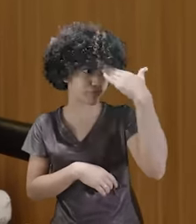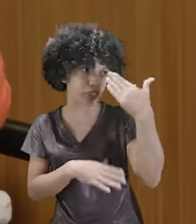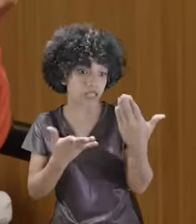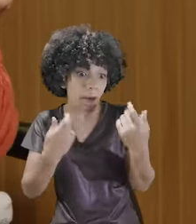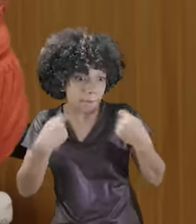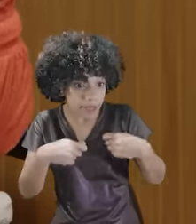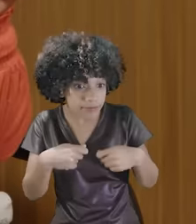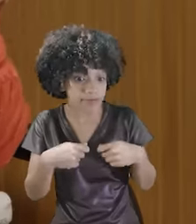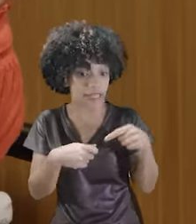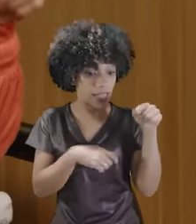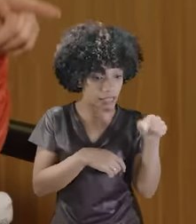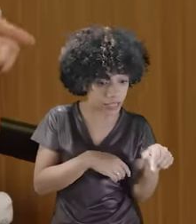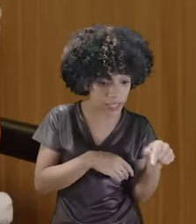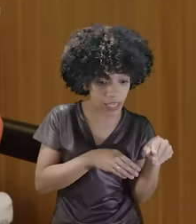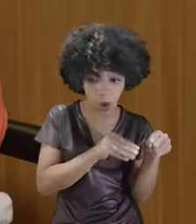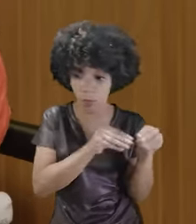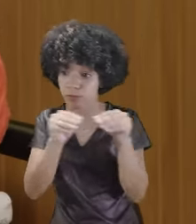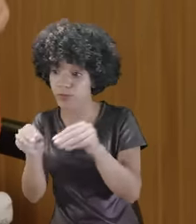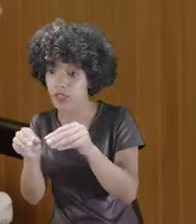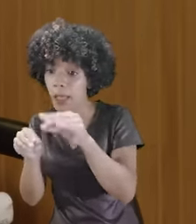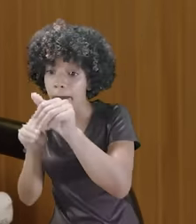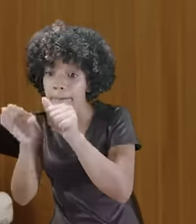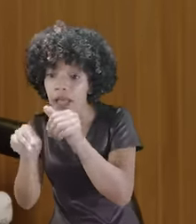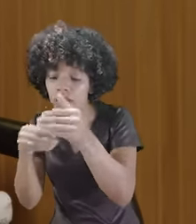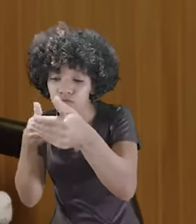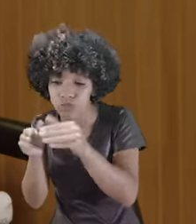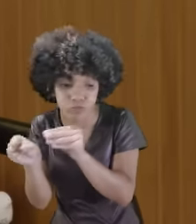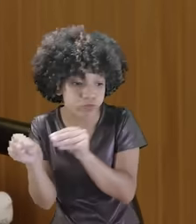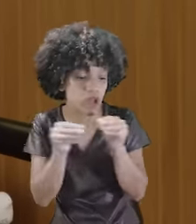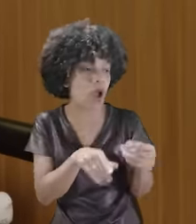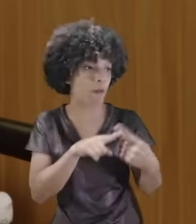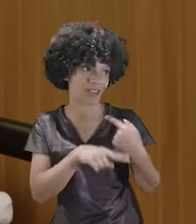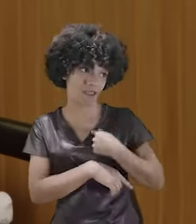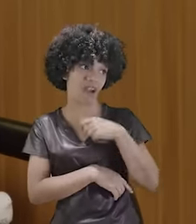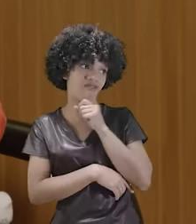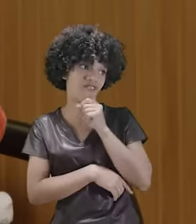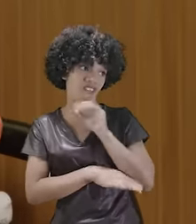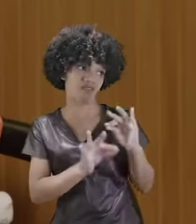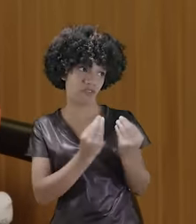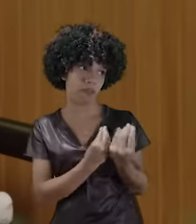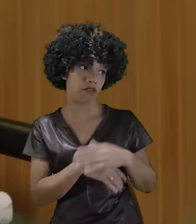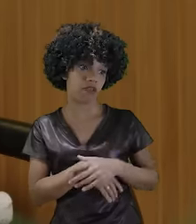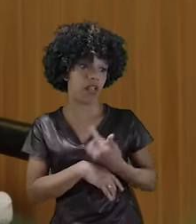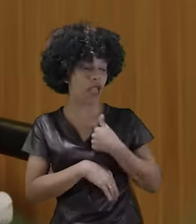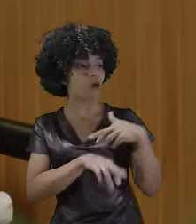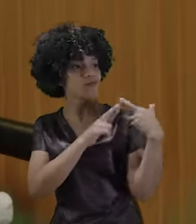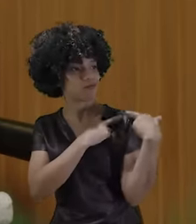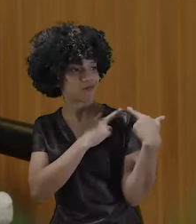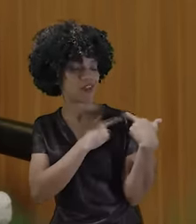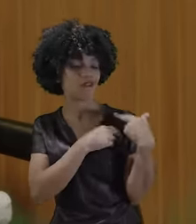ir sair daqui para lá para pegar o comida para minha família para mim os filhos porque eu sou mais velha da família e senti-me um